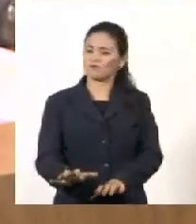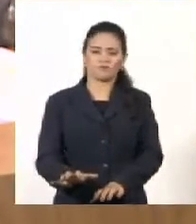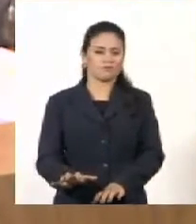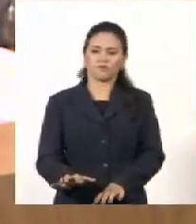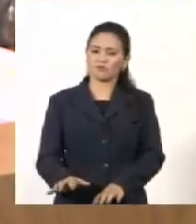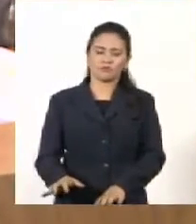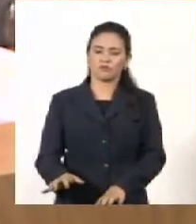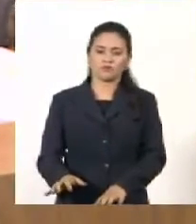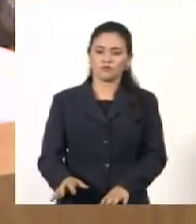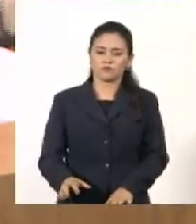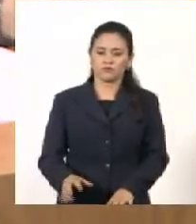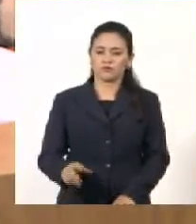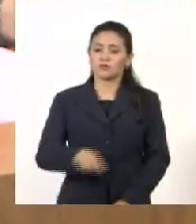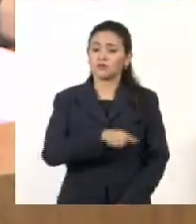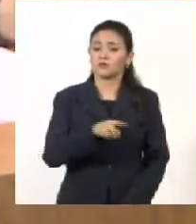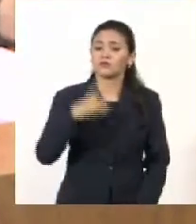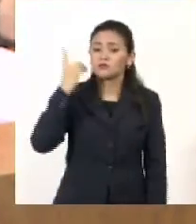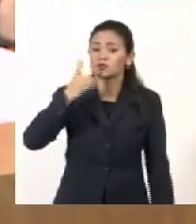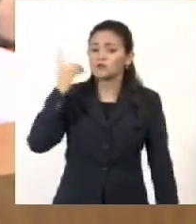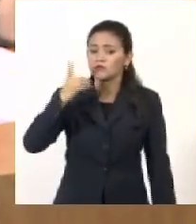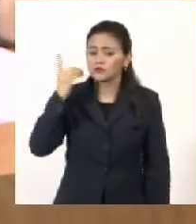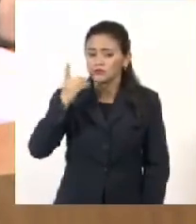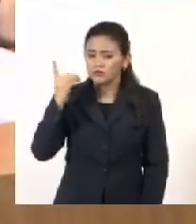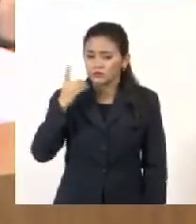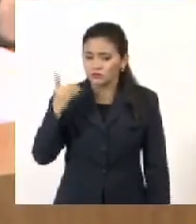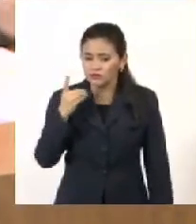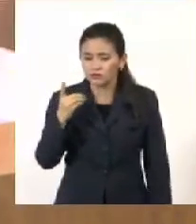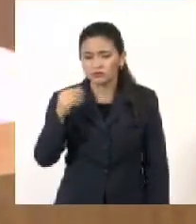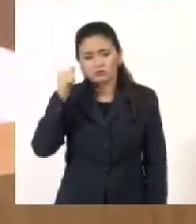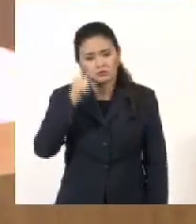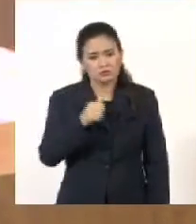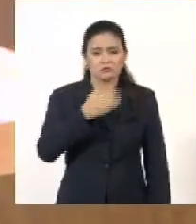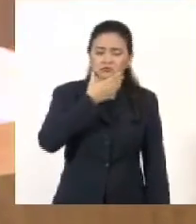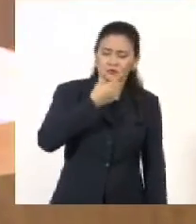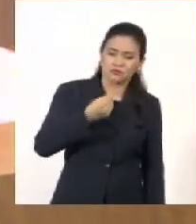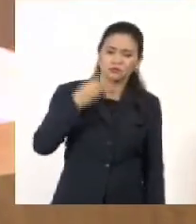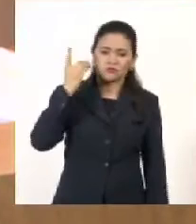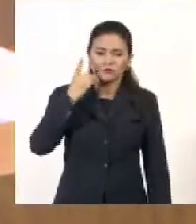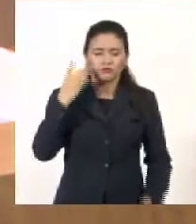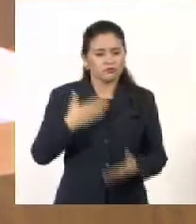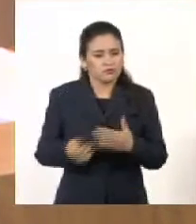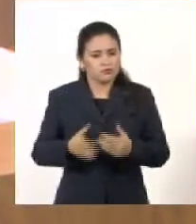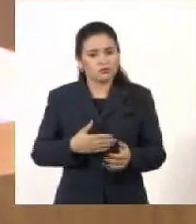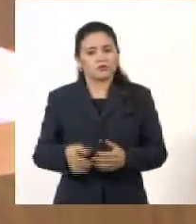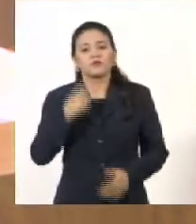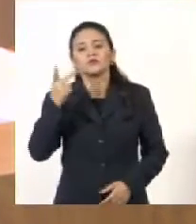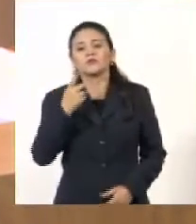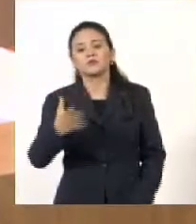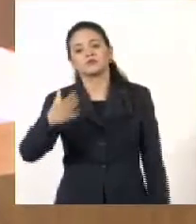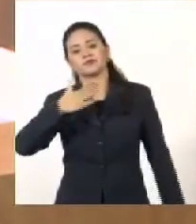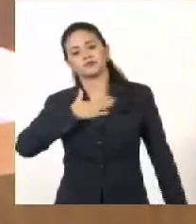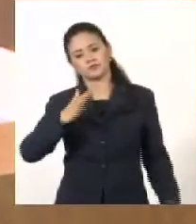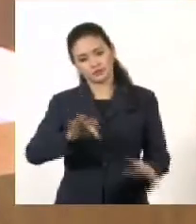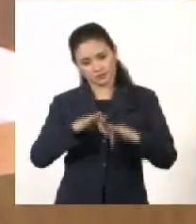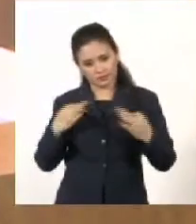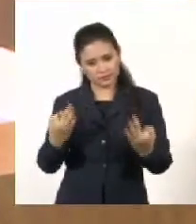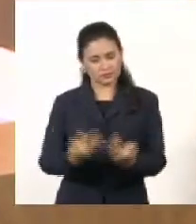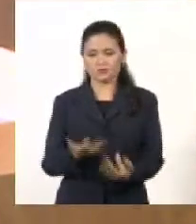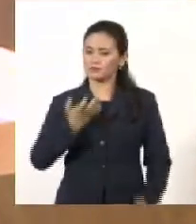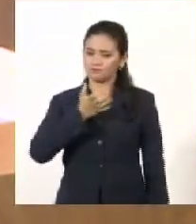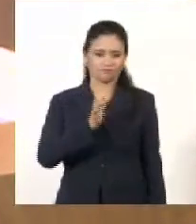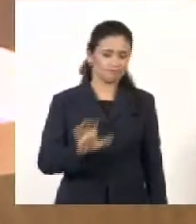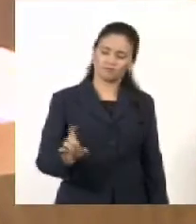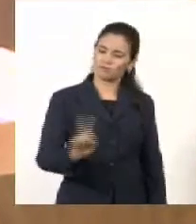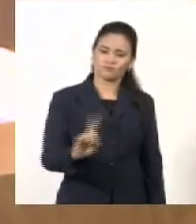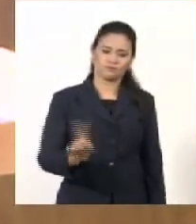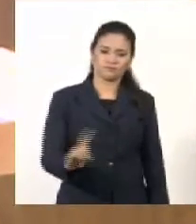aceito que um deputado ou uma deputada venha envolver minha família